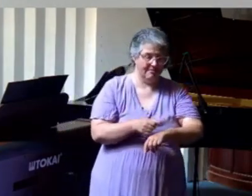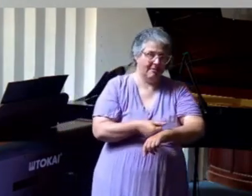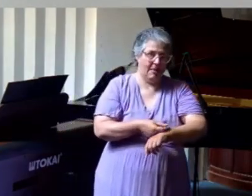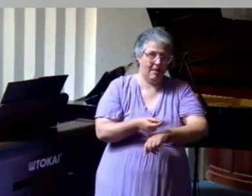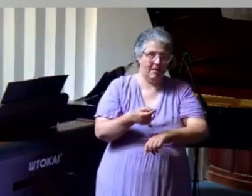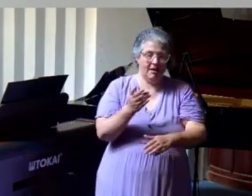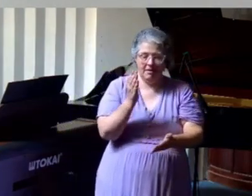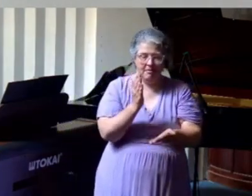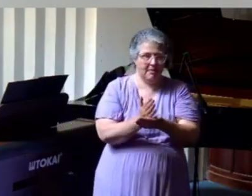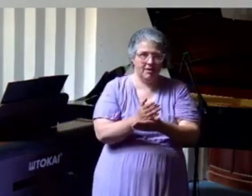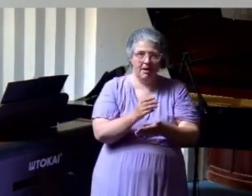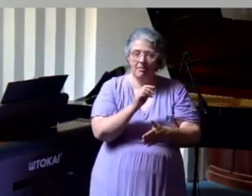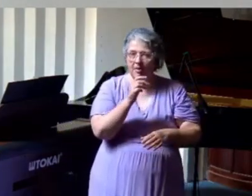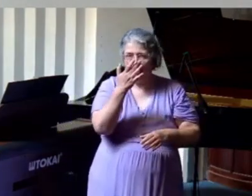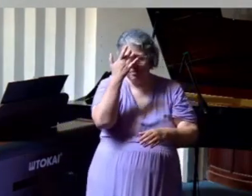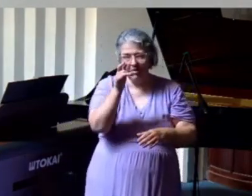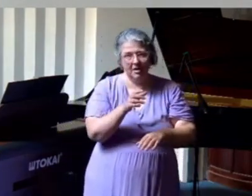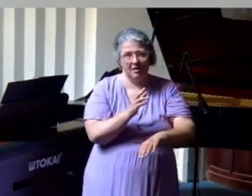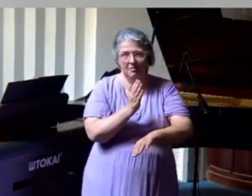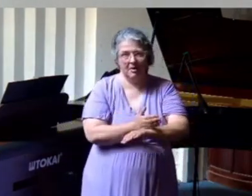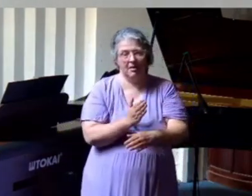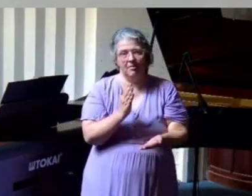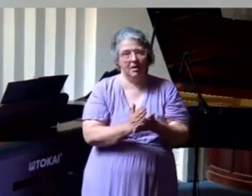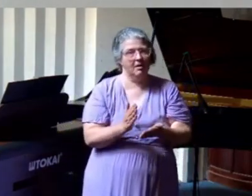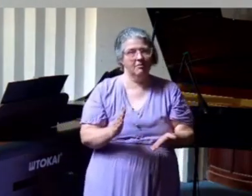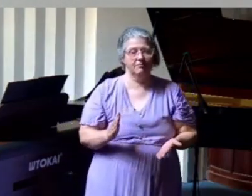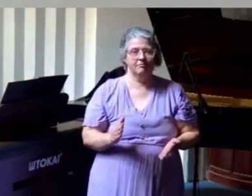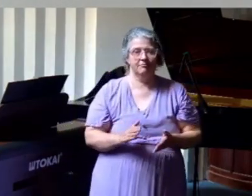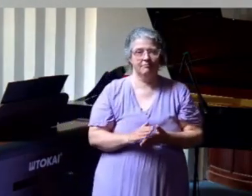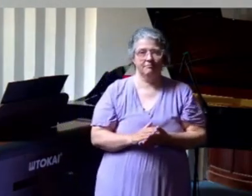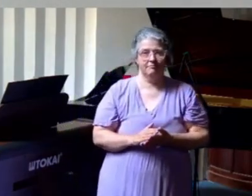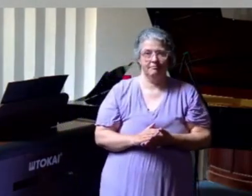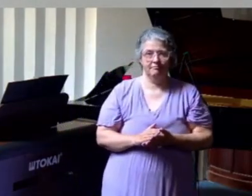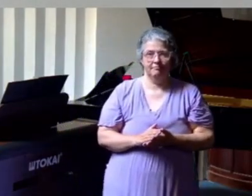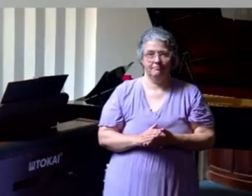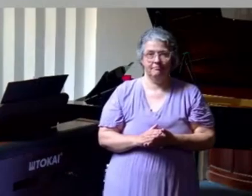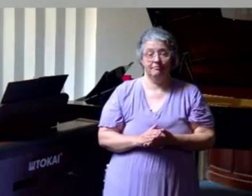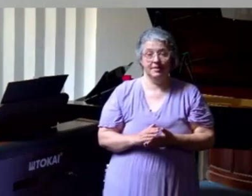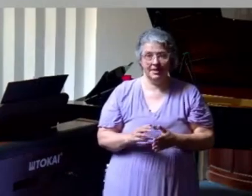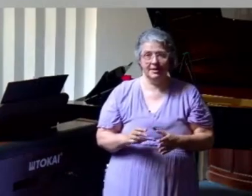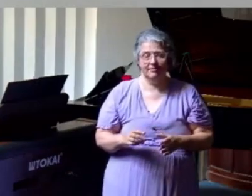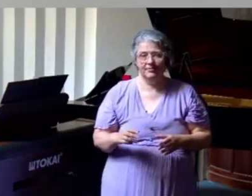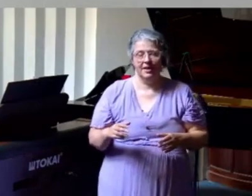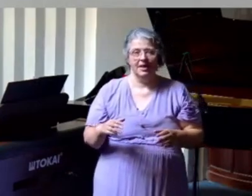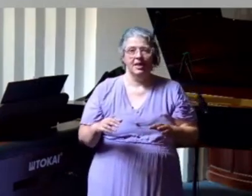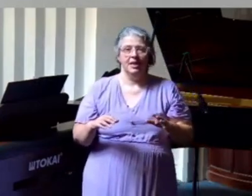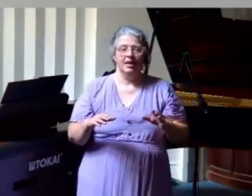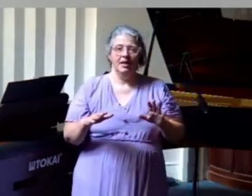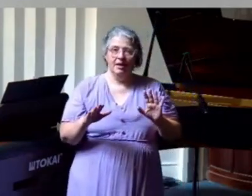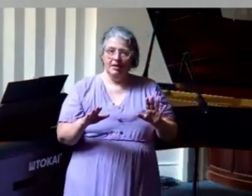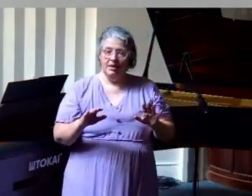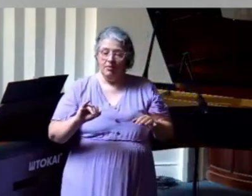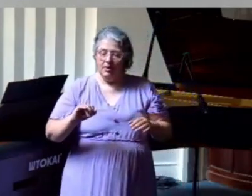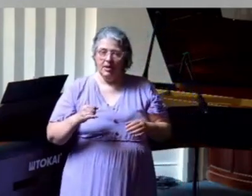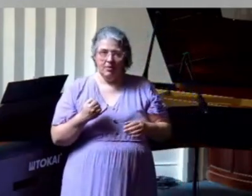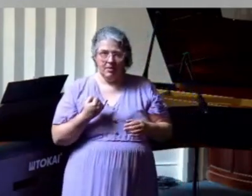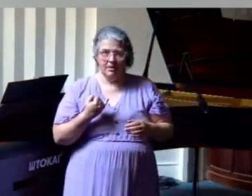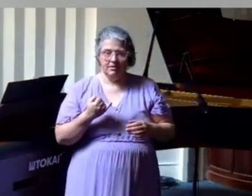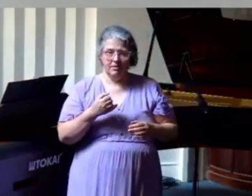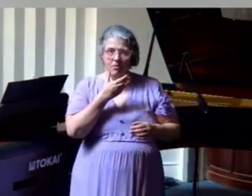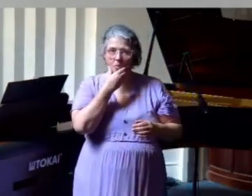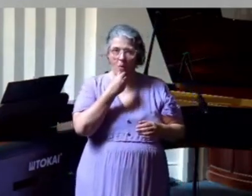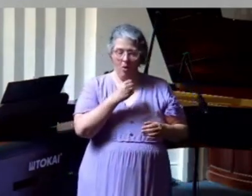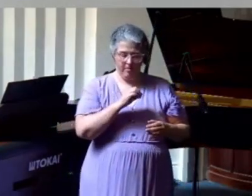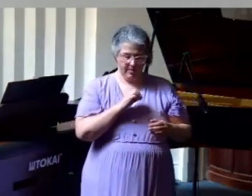fé. Mas quando Joiada morreu, também morre a fé de Joás. Então disso nós temos que